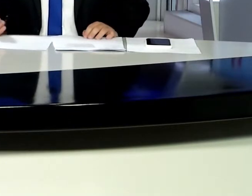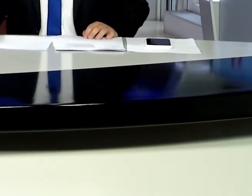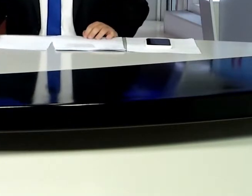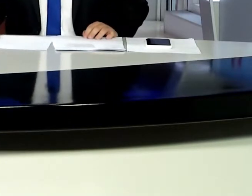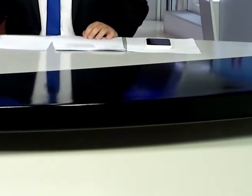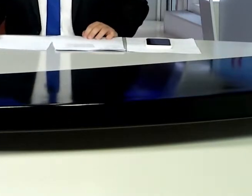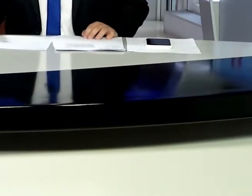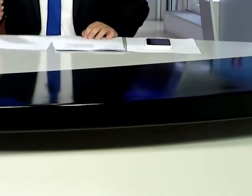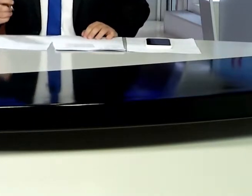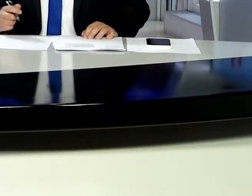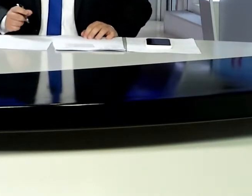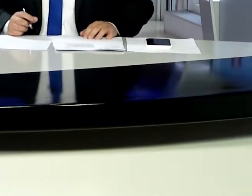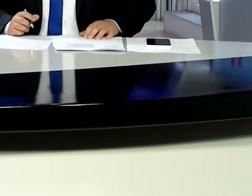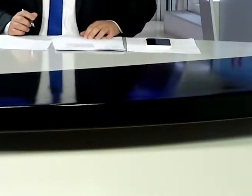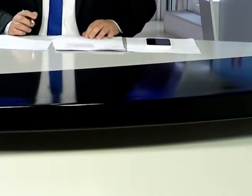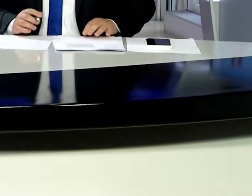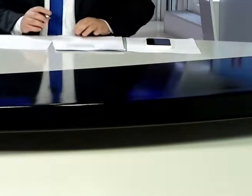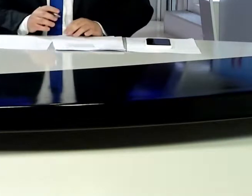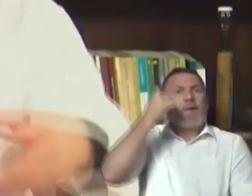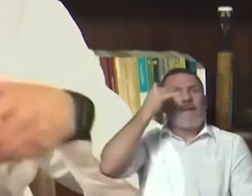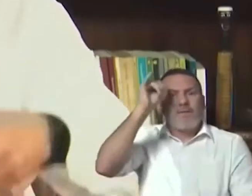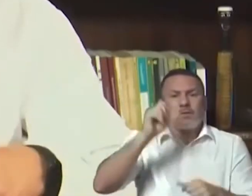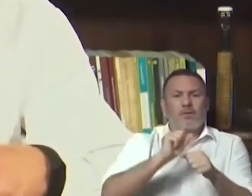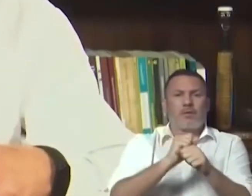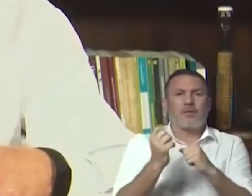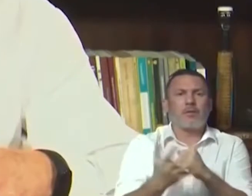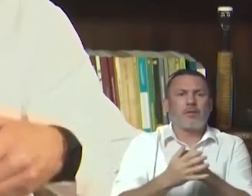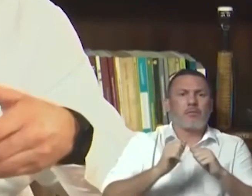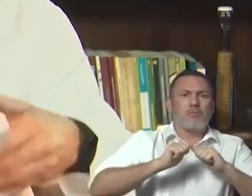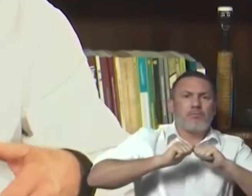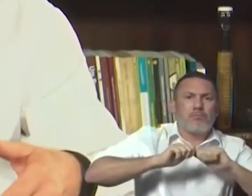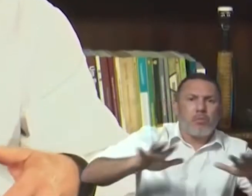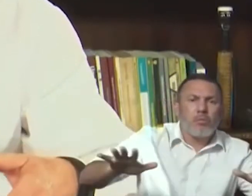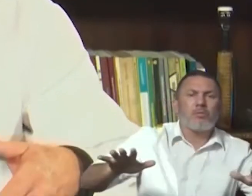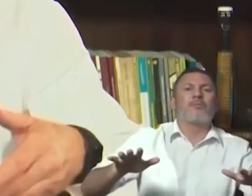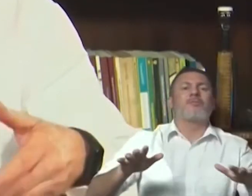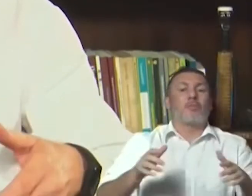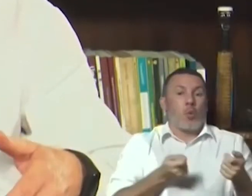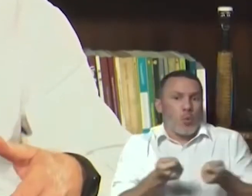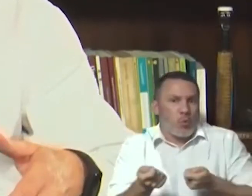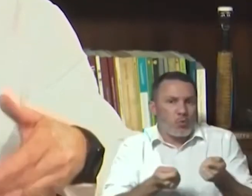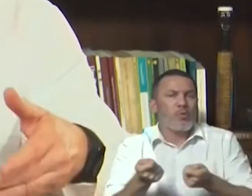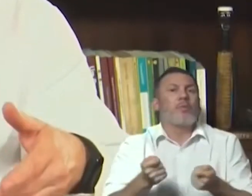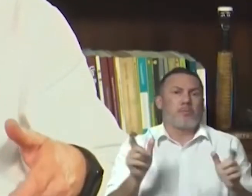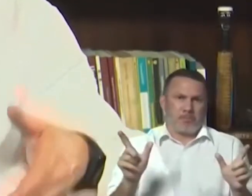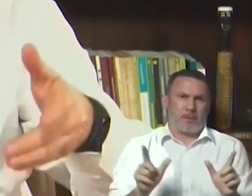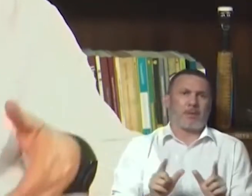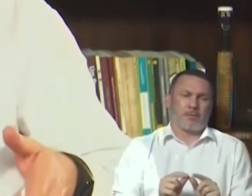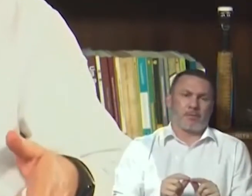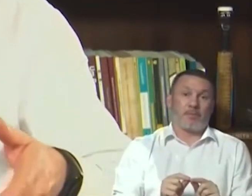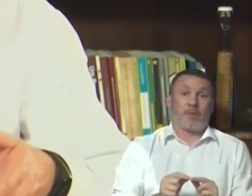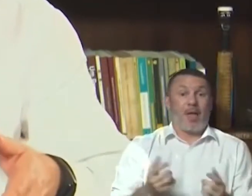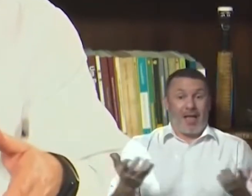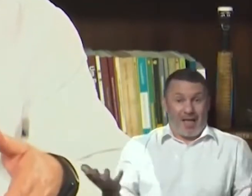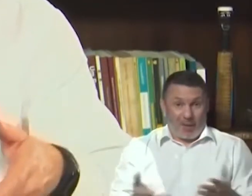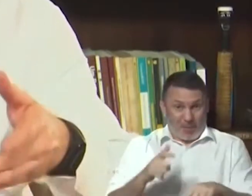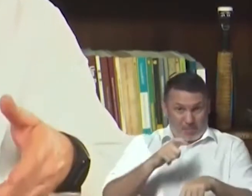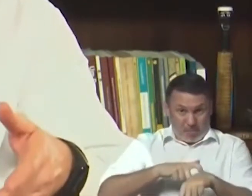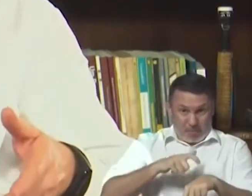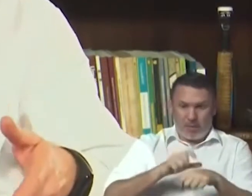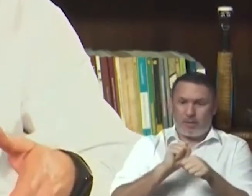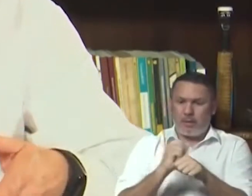Casagrande e pelo secretário Vitor De Ângelo. Durante a coletiva, o governador Renato Casagrande anunciou que as aulas